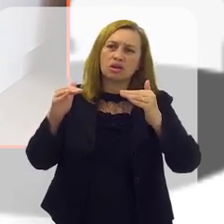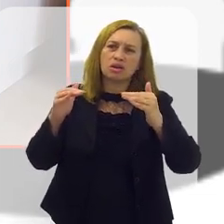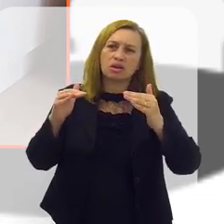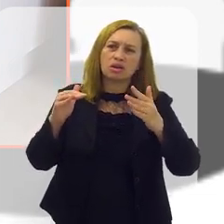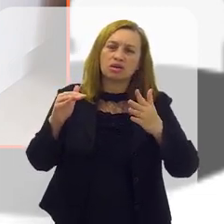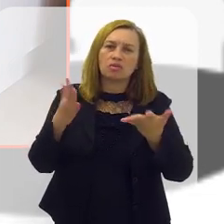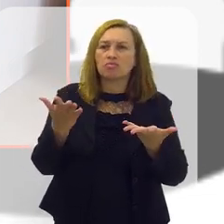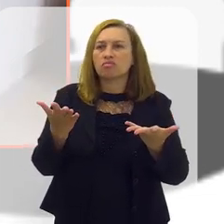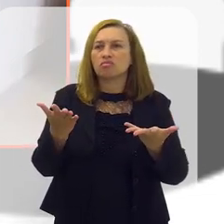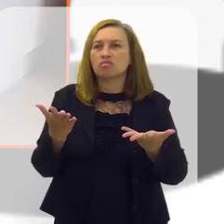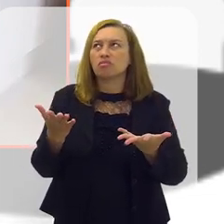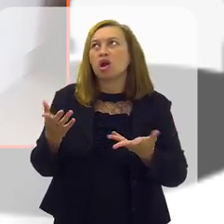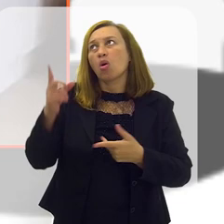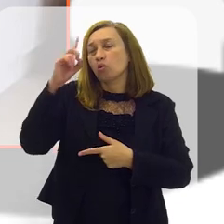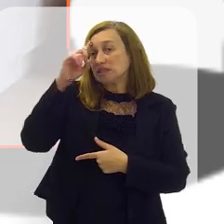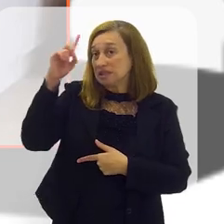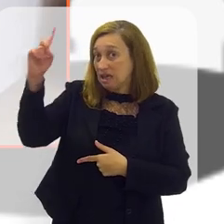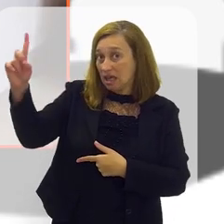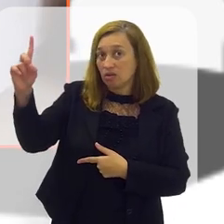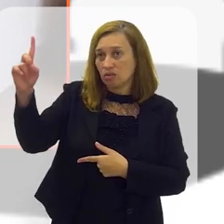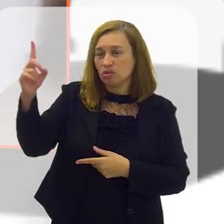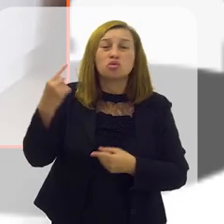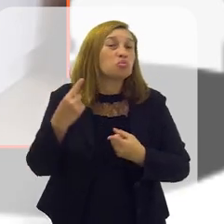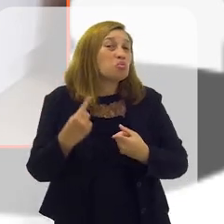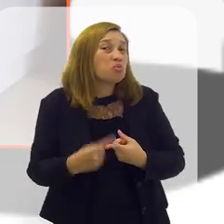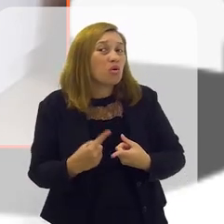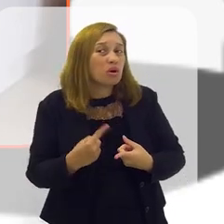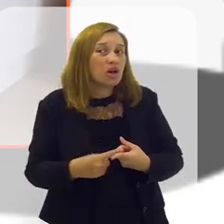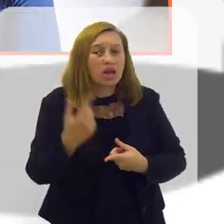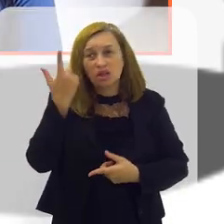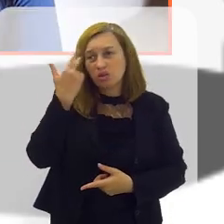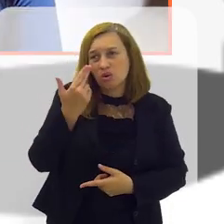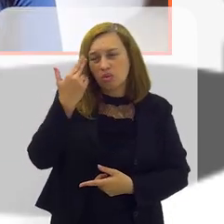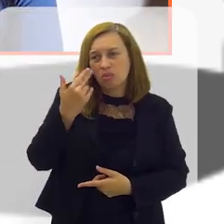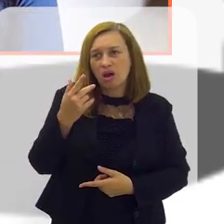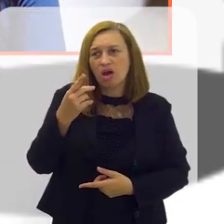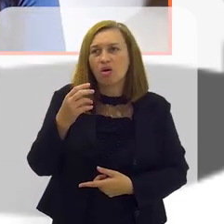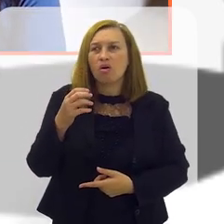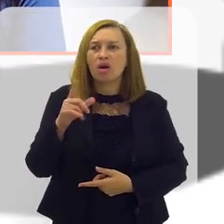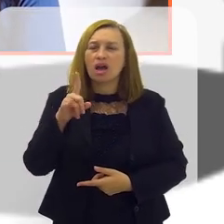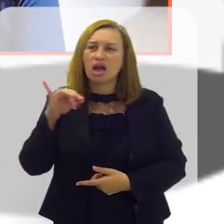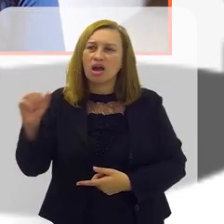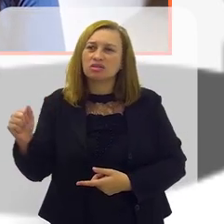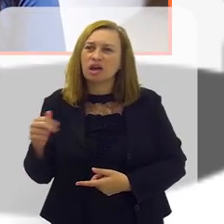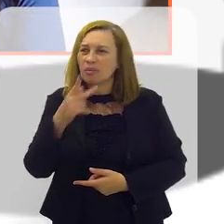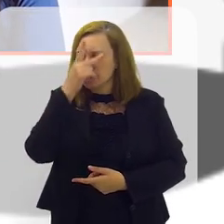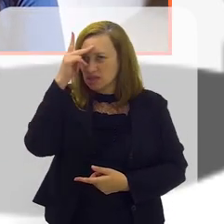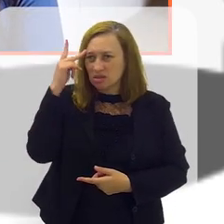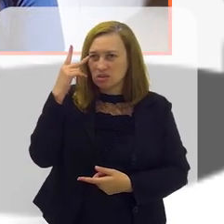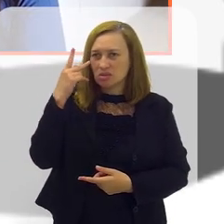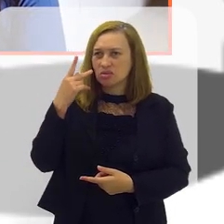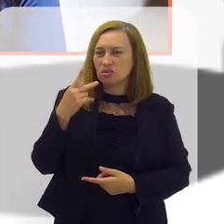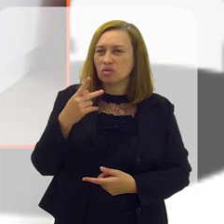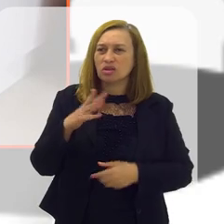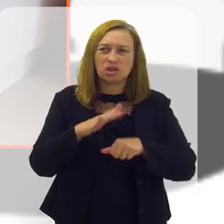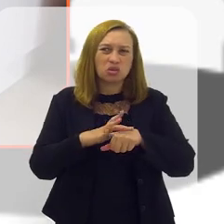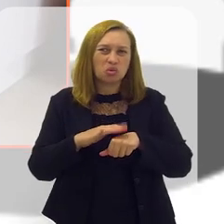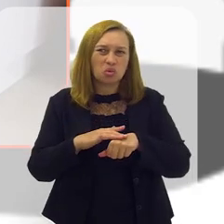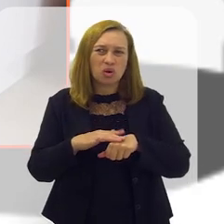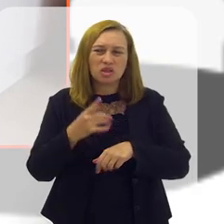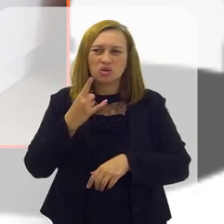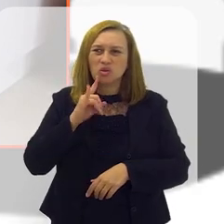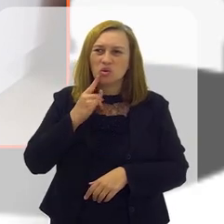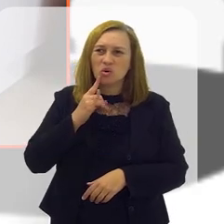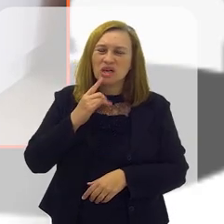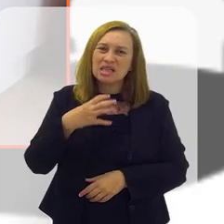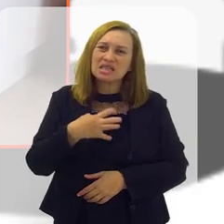Algo superior a mim. Por quê? É muito comum, Cláudia, que a pessoa no ápice da doença do